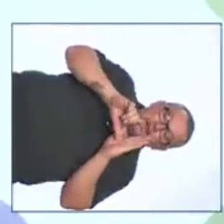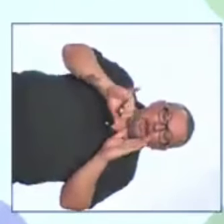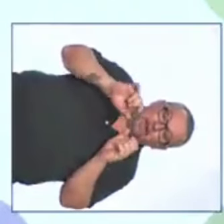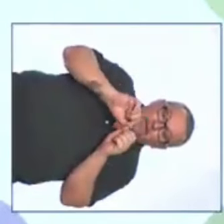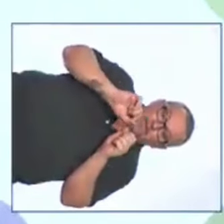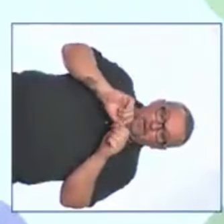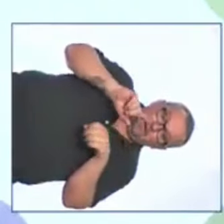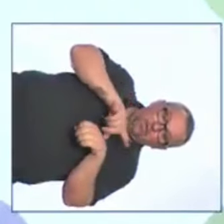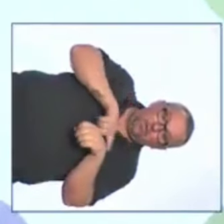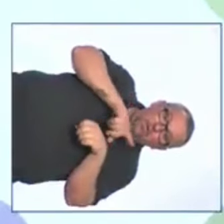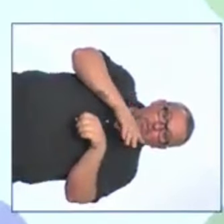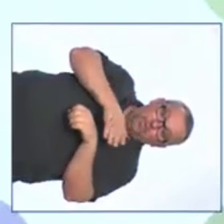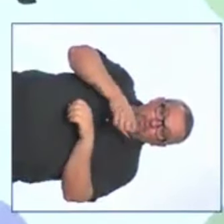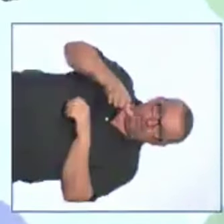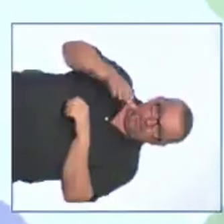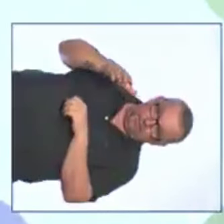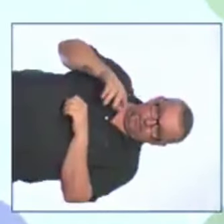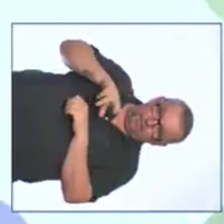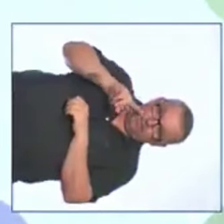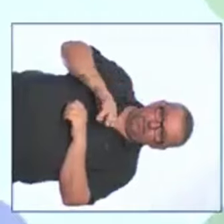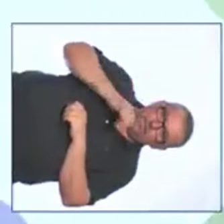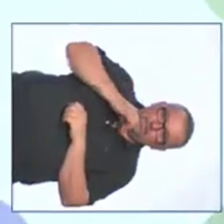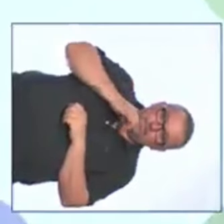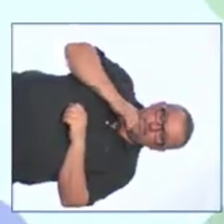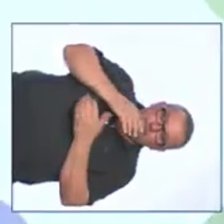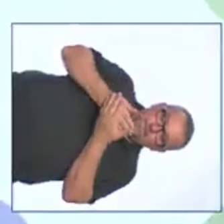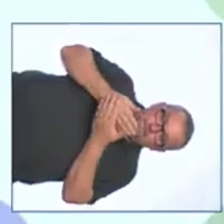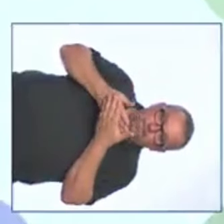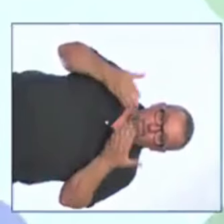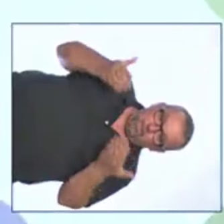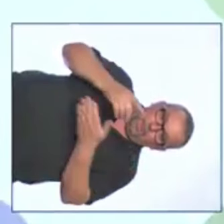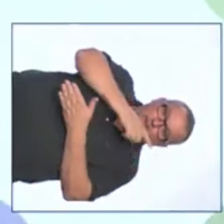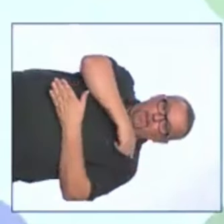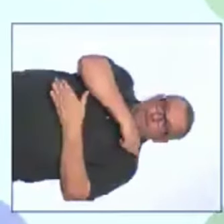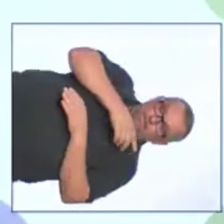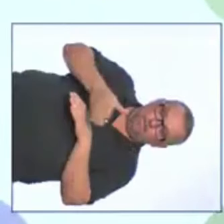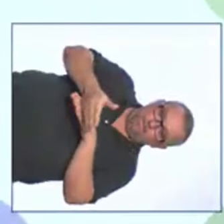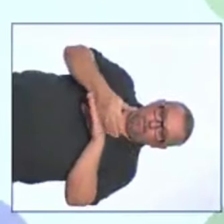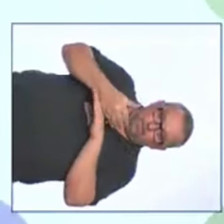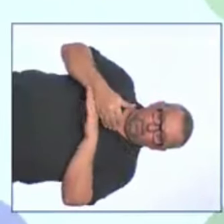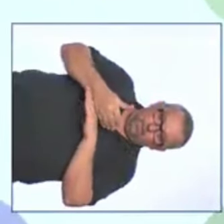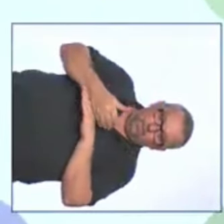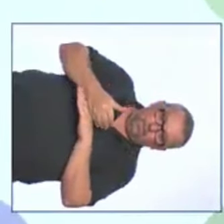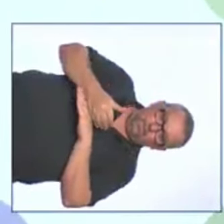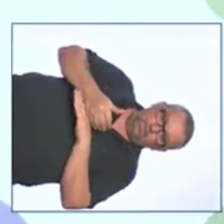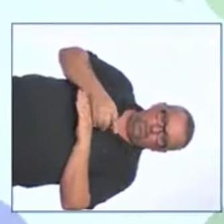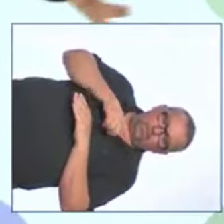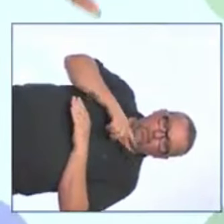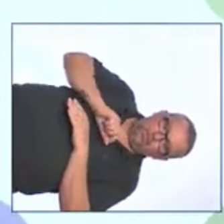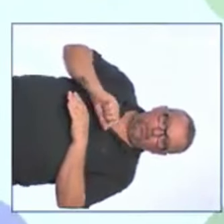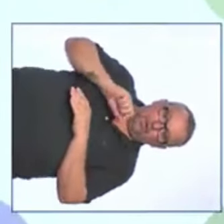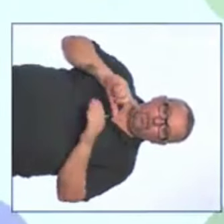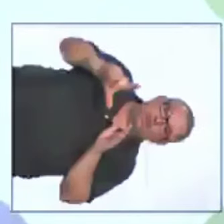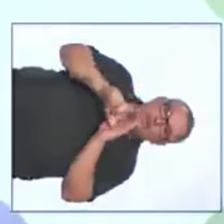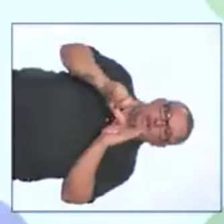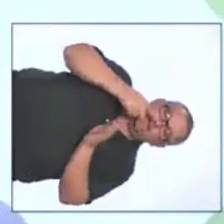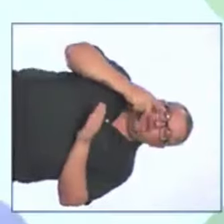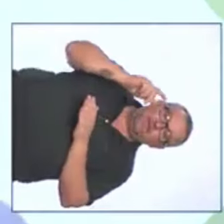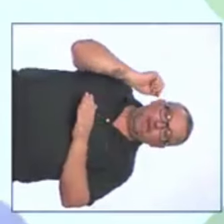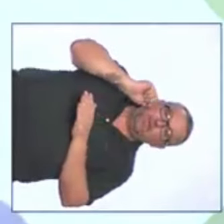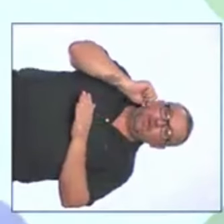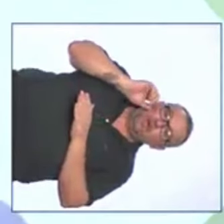momento né eu vou usar como exemplo a aula que a gente deu hoje no primeiro ano mais cedo que tinha uma legislação que falava que a